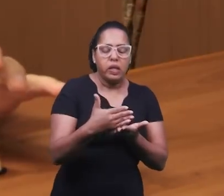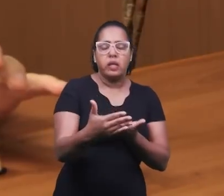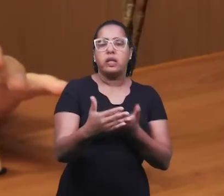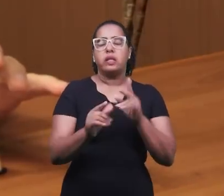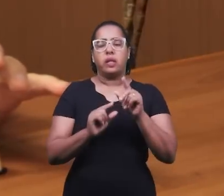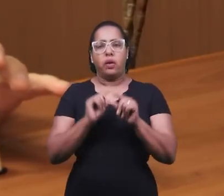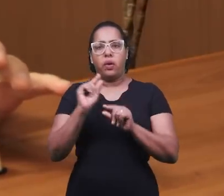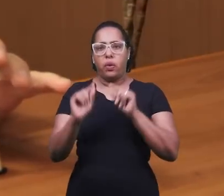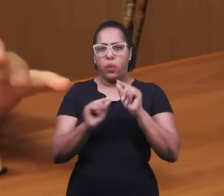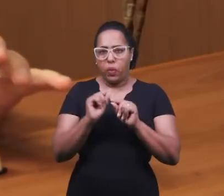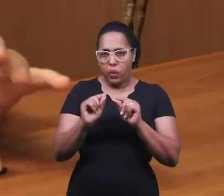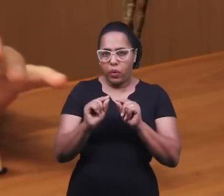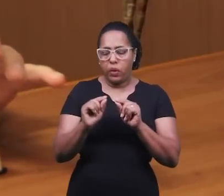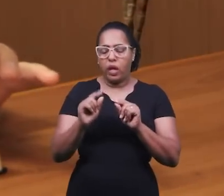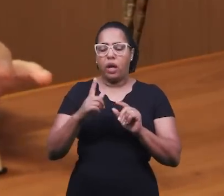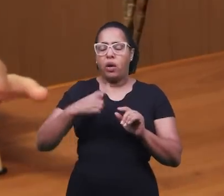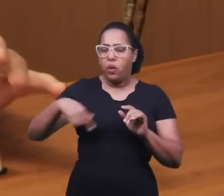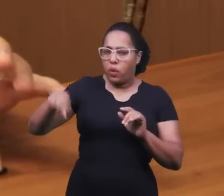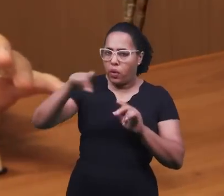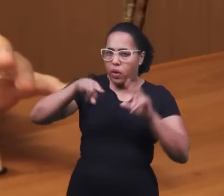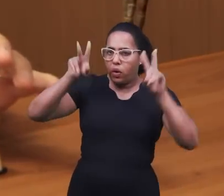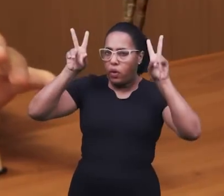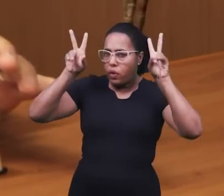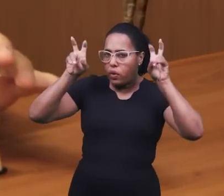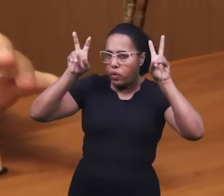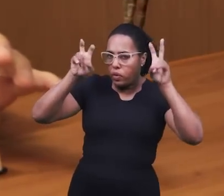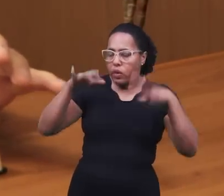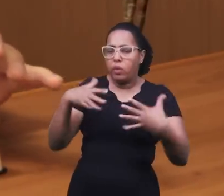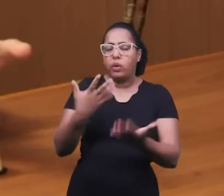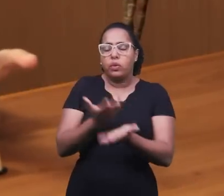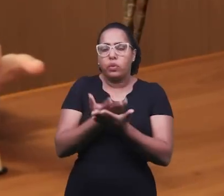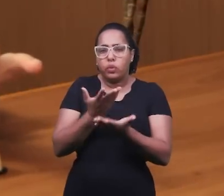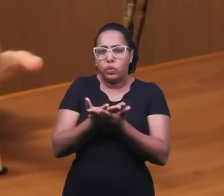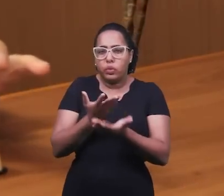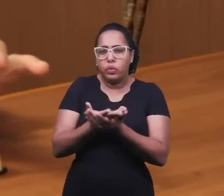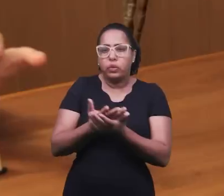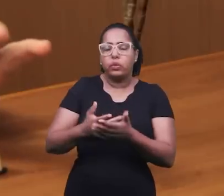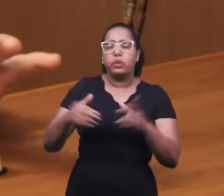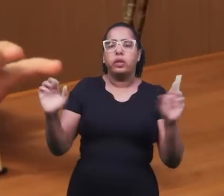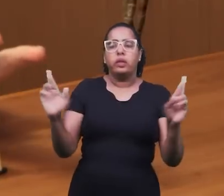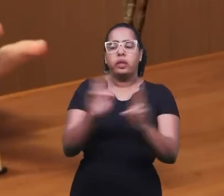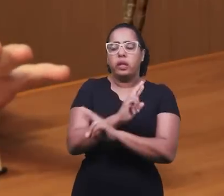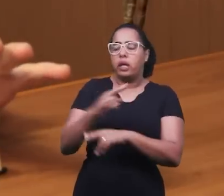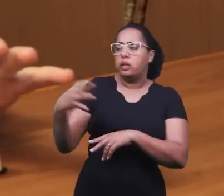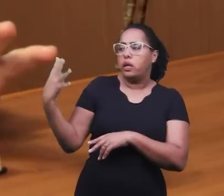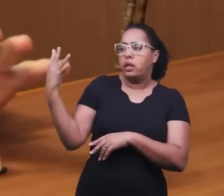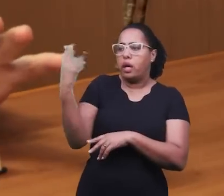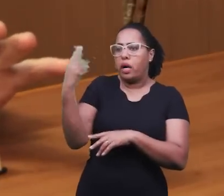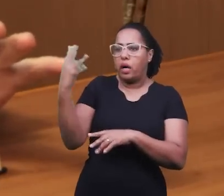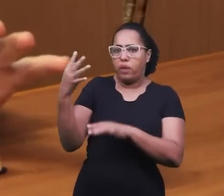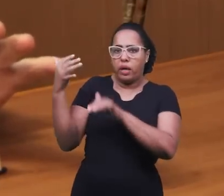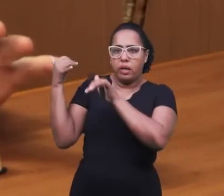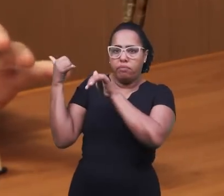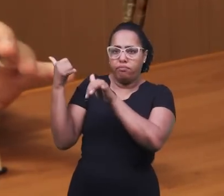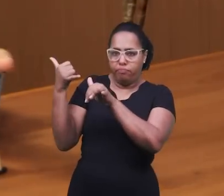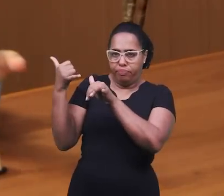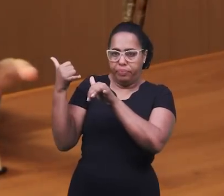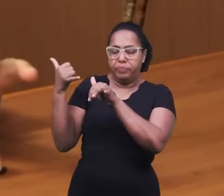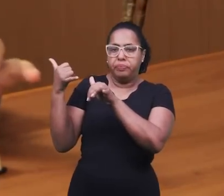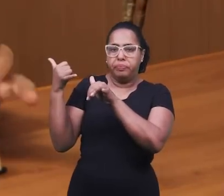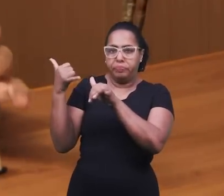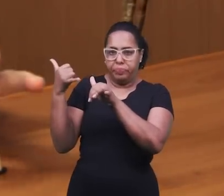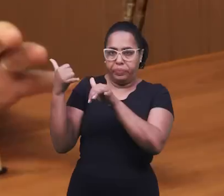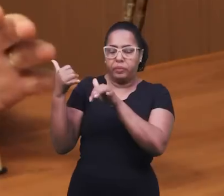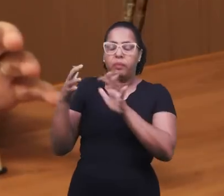vem o nosso tema deste estudo, relacionado à chamada quarta trombeta. Mas